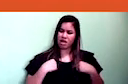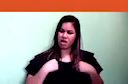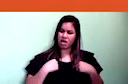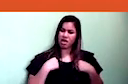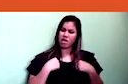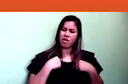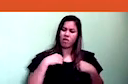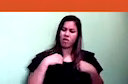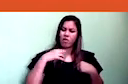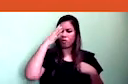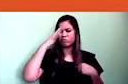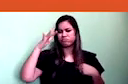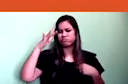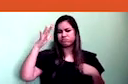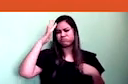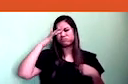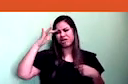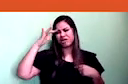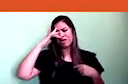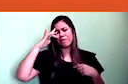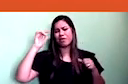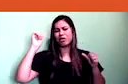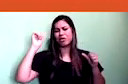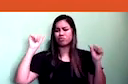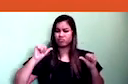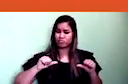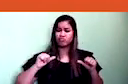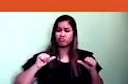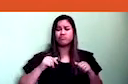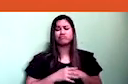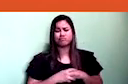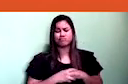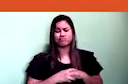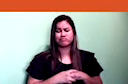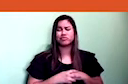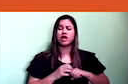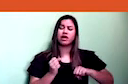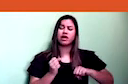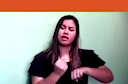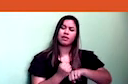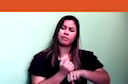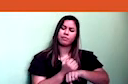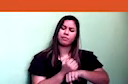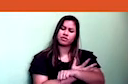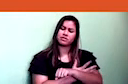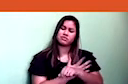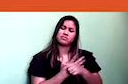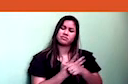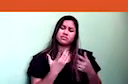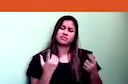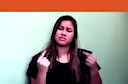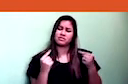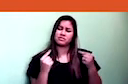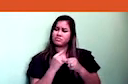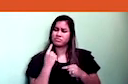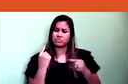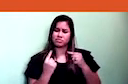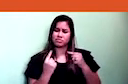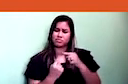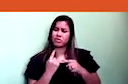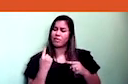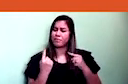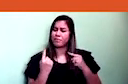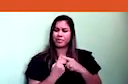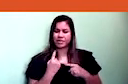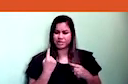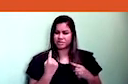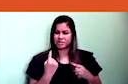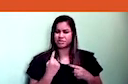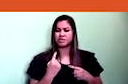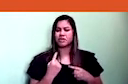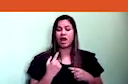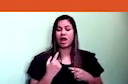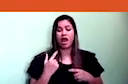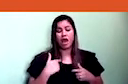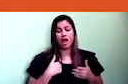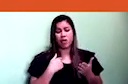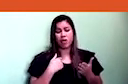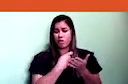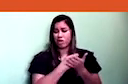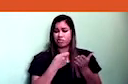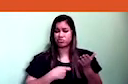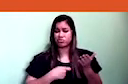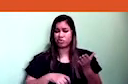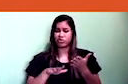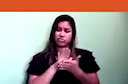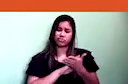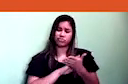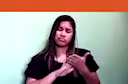linha de pensamento que foi construída e das emoções que estão sendo postas ali e que não estão sendo revisitadas para